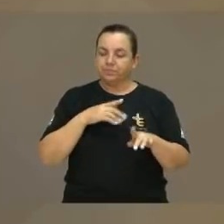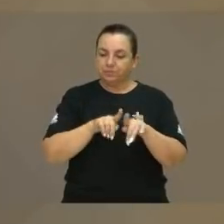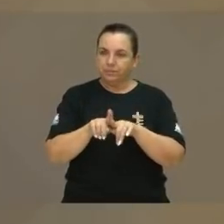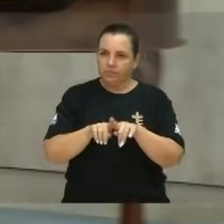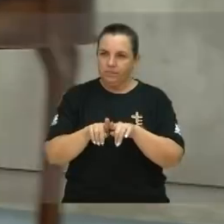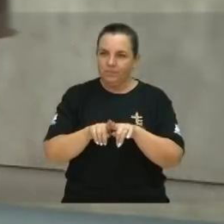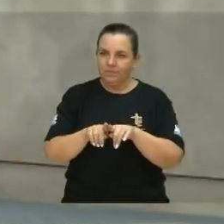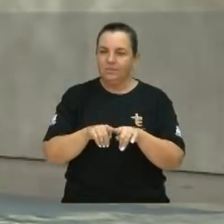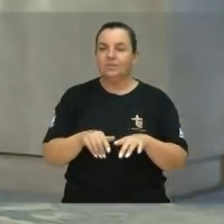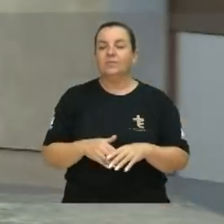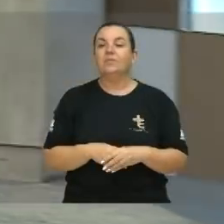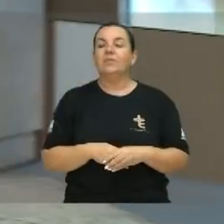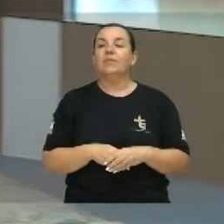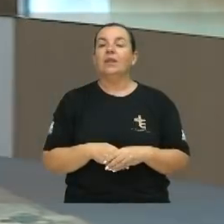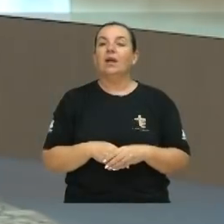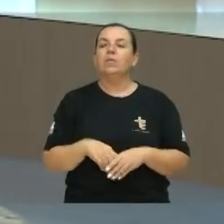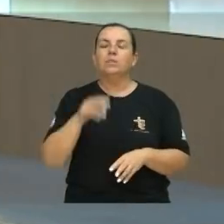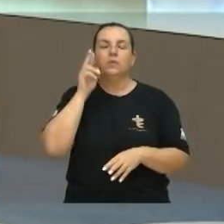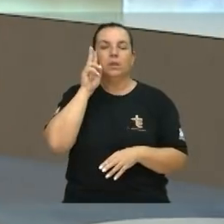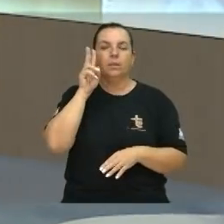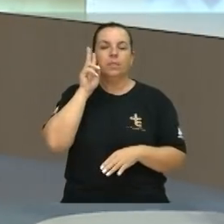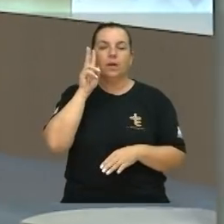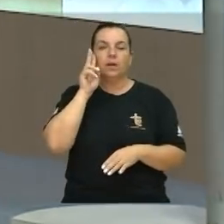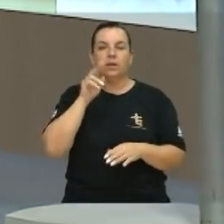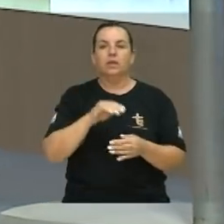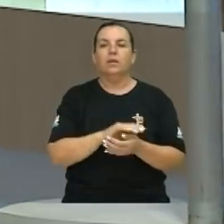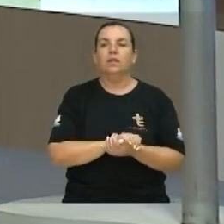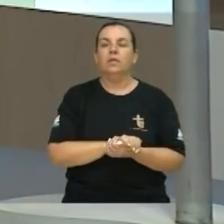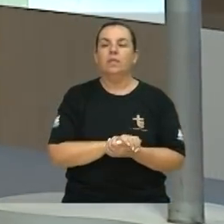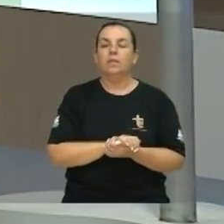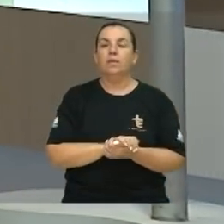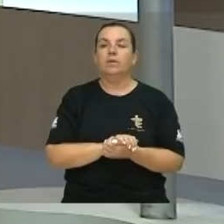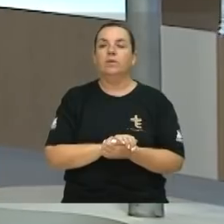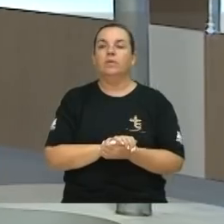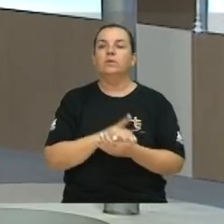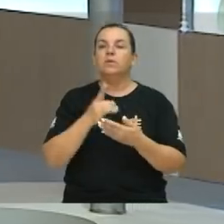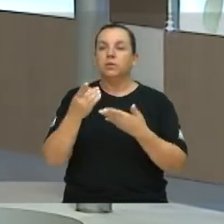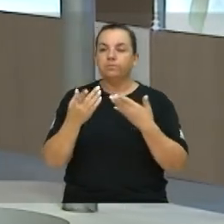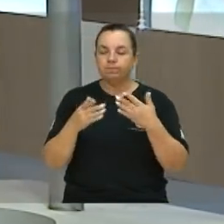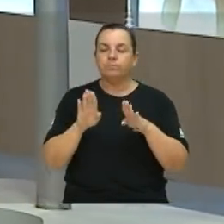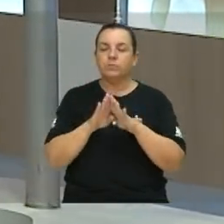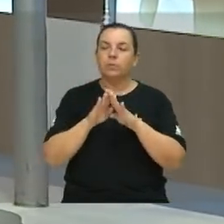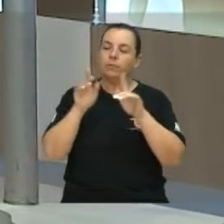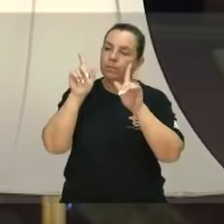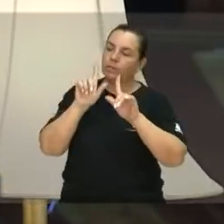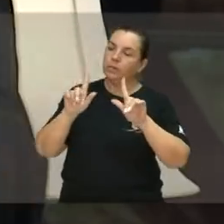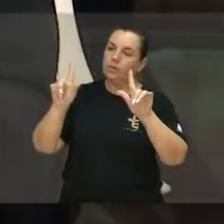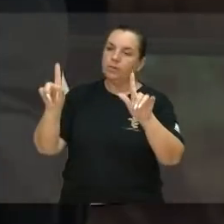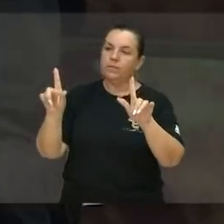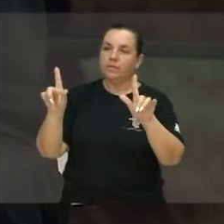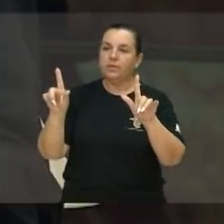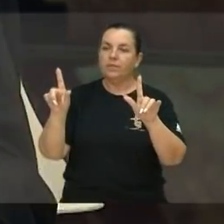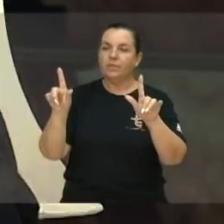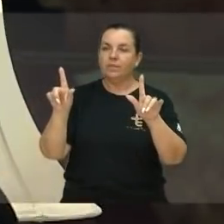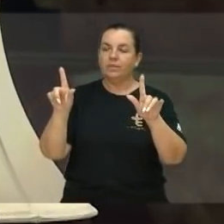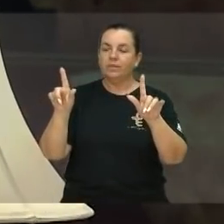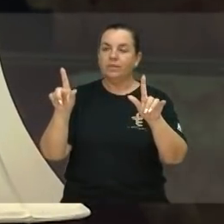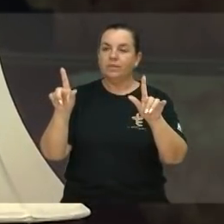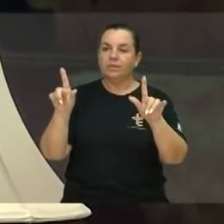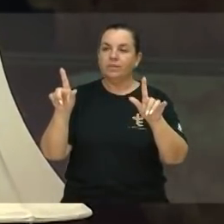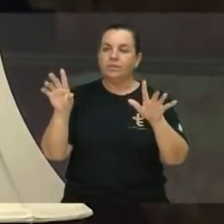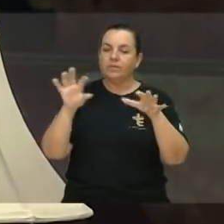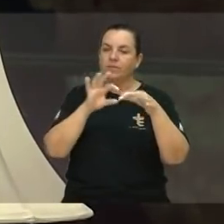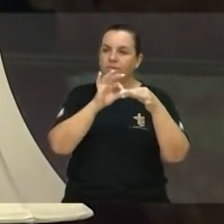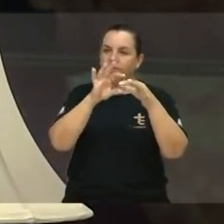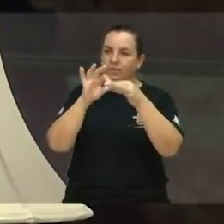irmã e vamos recordar e aqui vamos nos servir aqui do quadro vamos recordar o